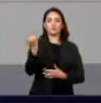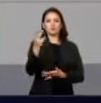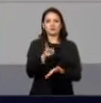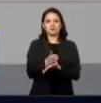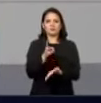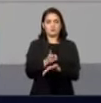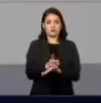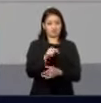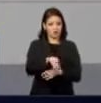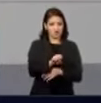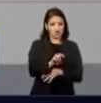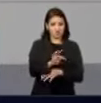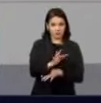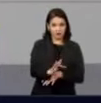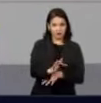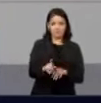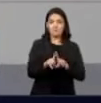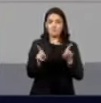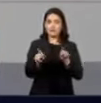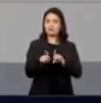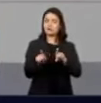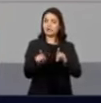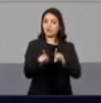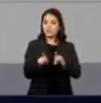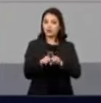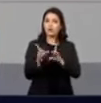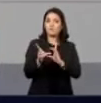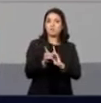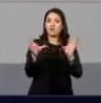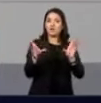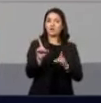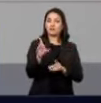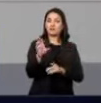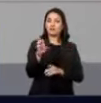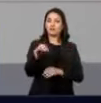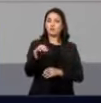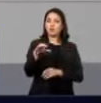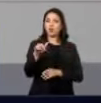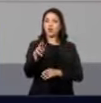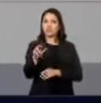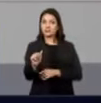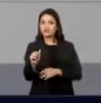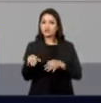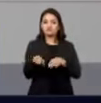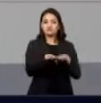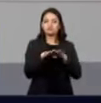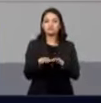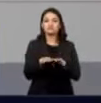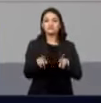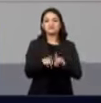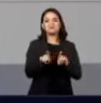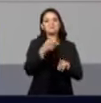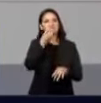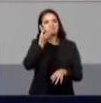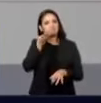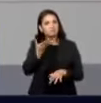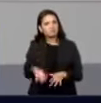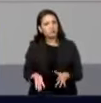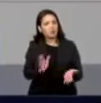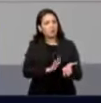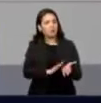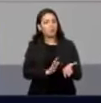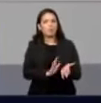Supremo Tribunal Federal, como para a nossa democracia, essa feliz iniciativa da ministra Carmen Lúcia